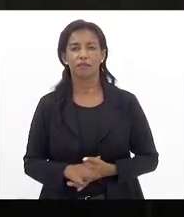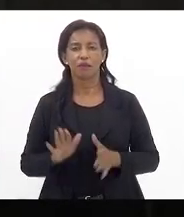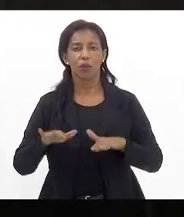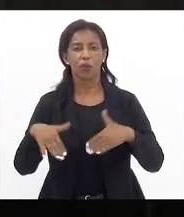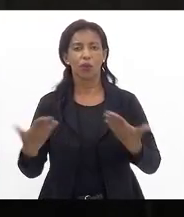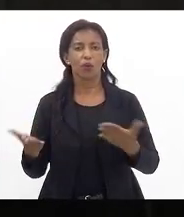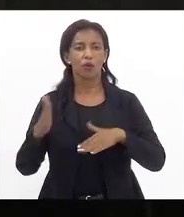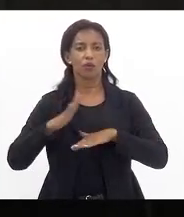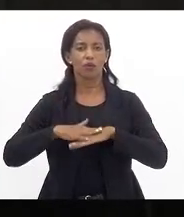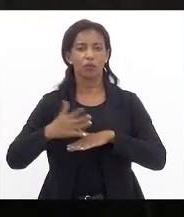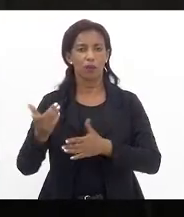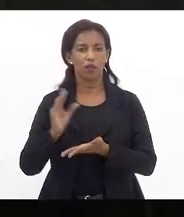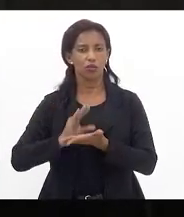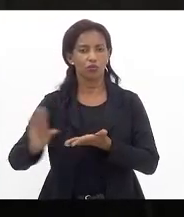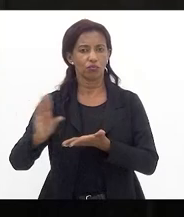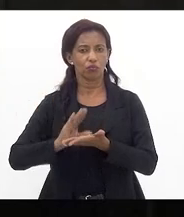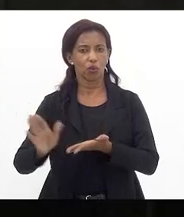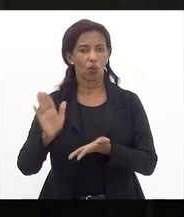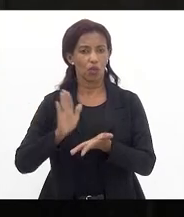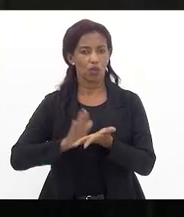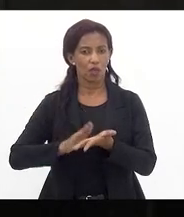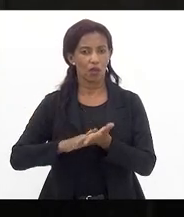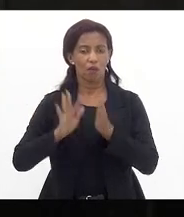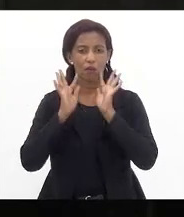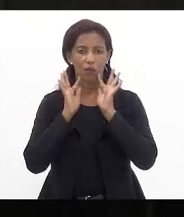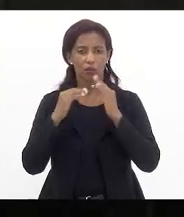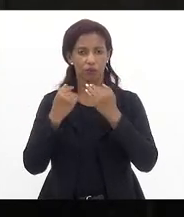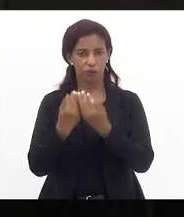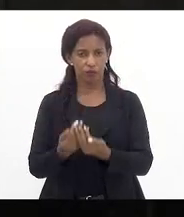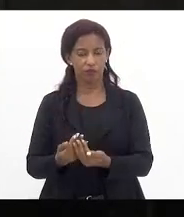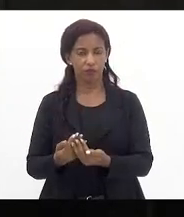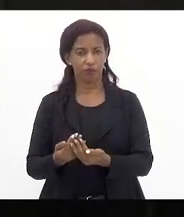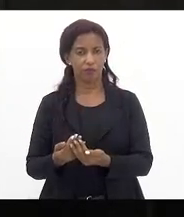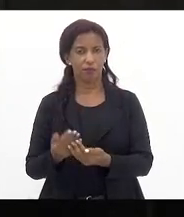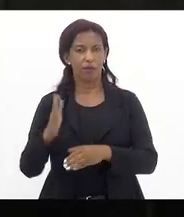quanto mais recursos nas mãos das famílias,